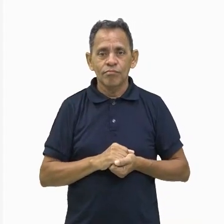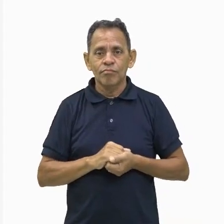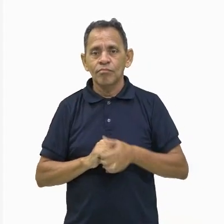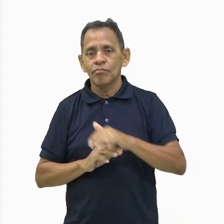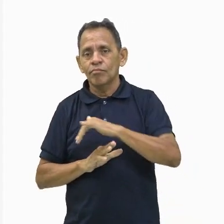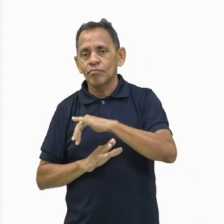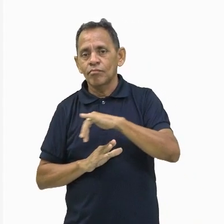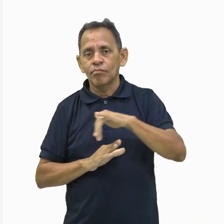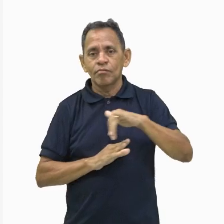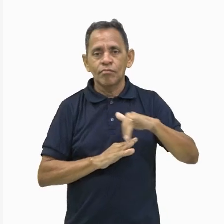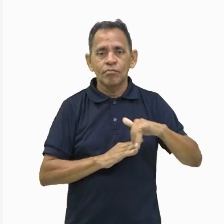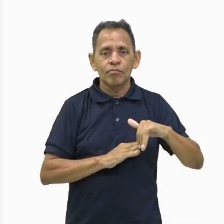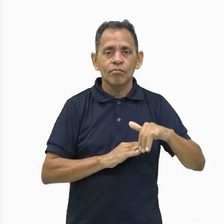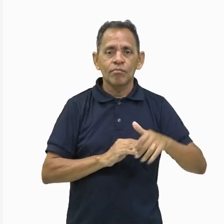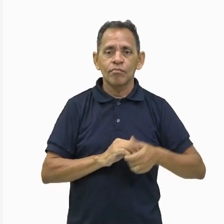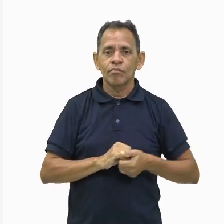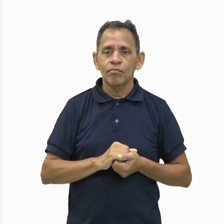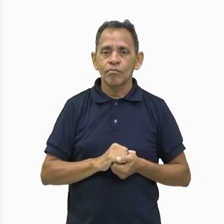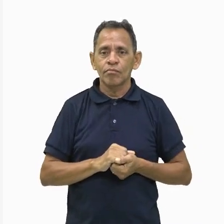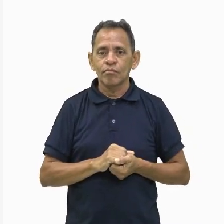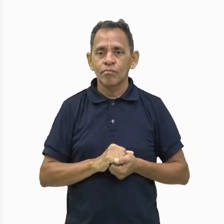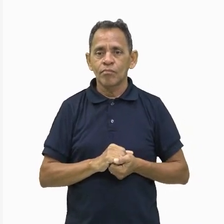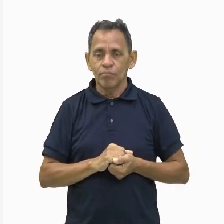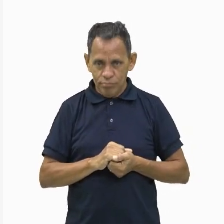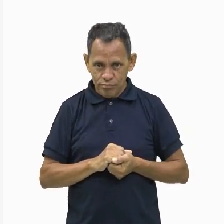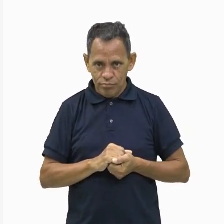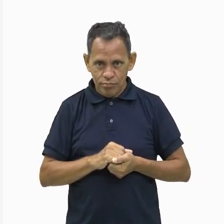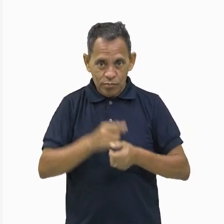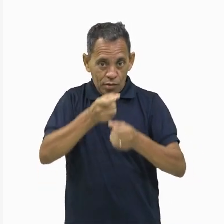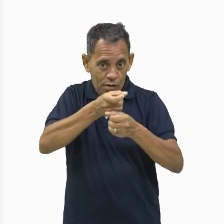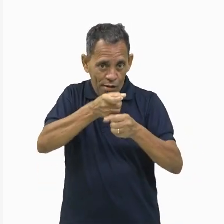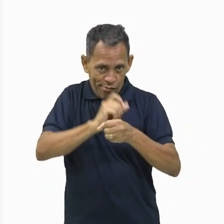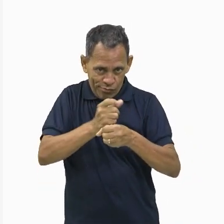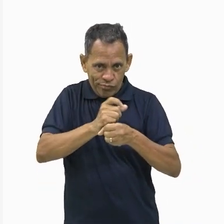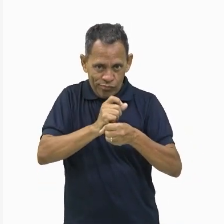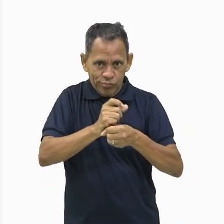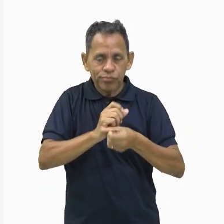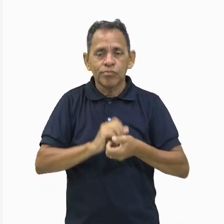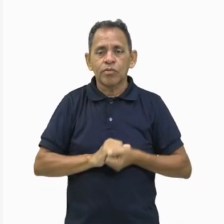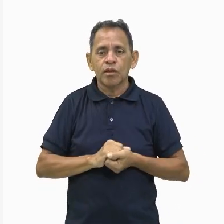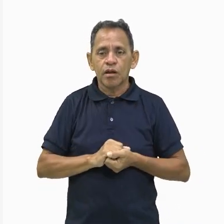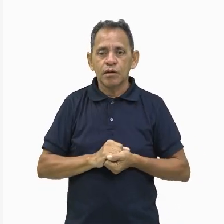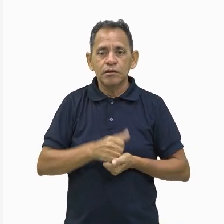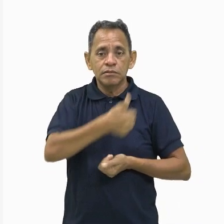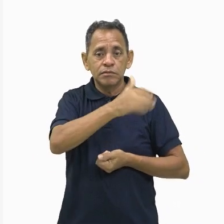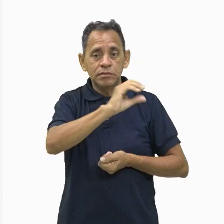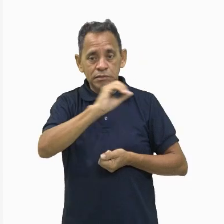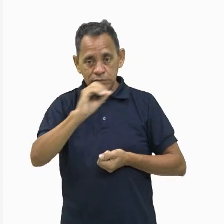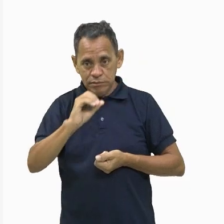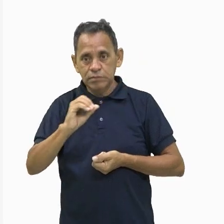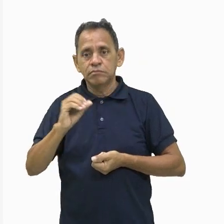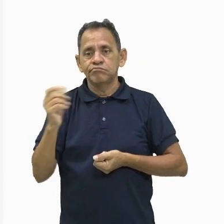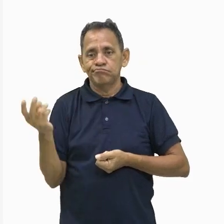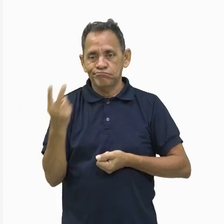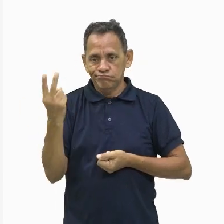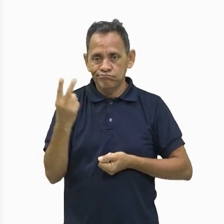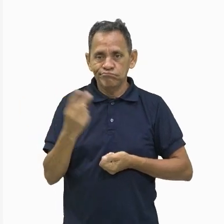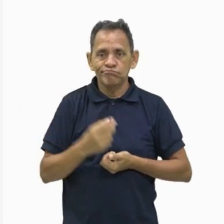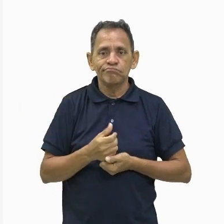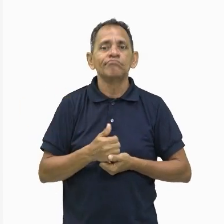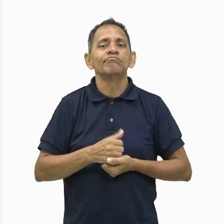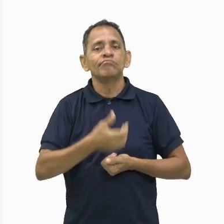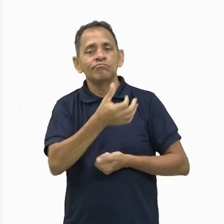só. Um centro de Tucumã que custava R$60 teve 2